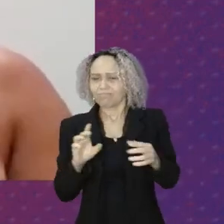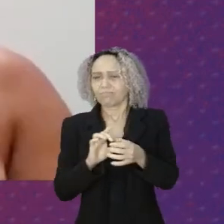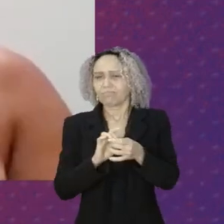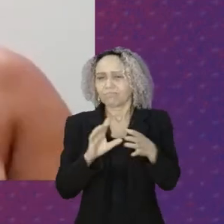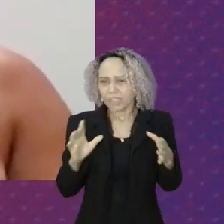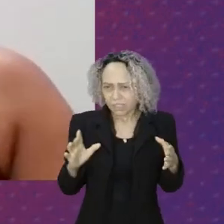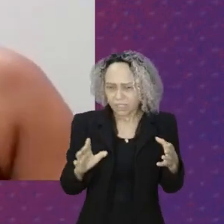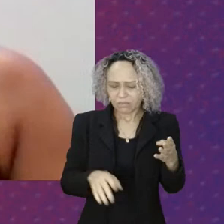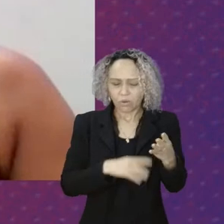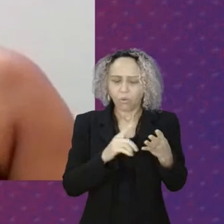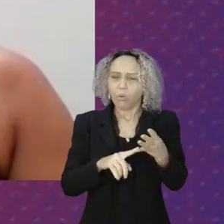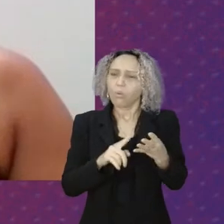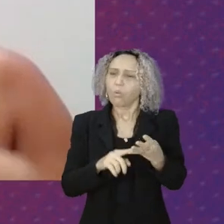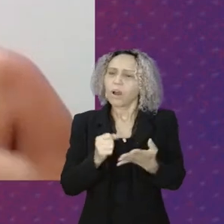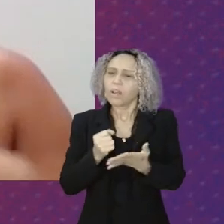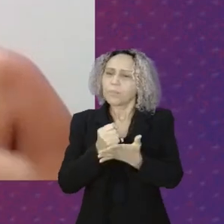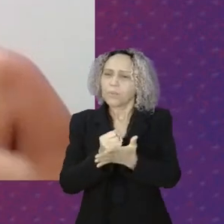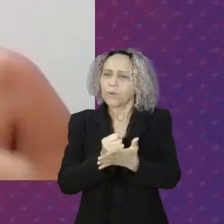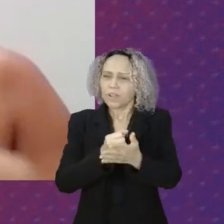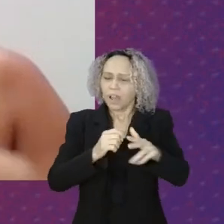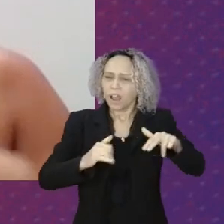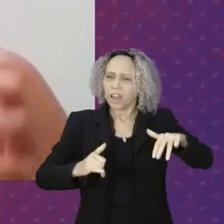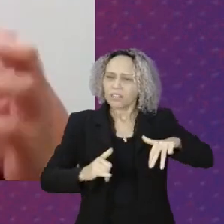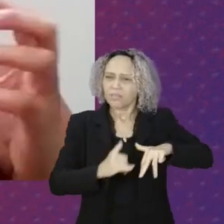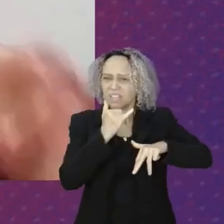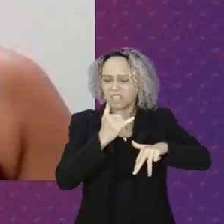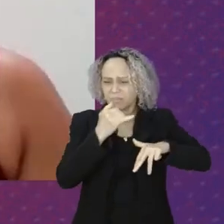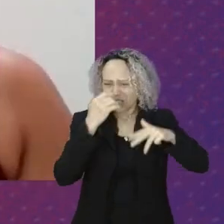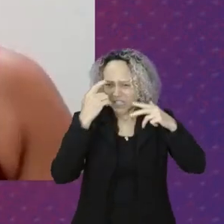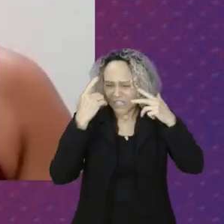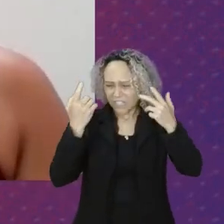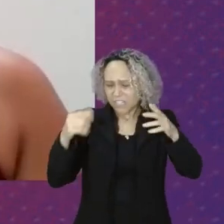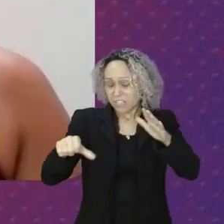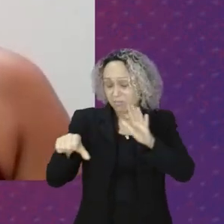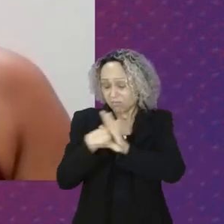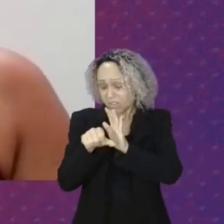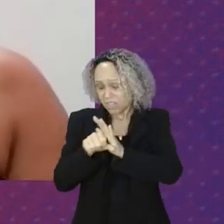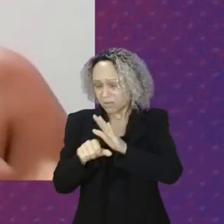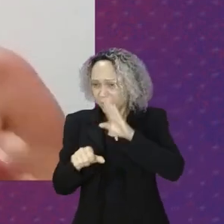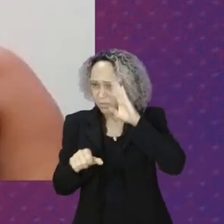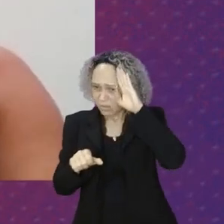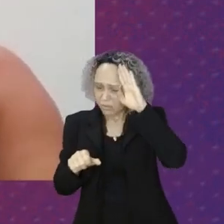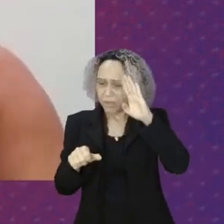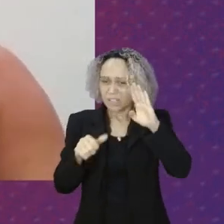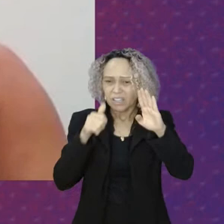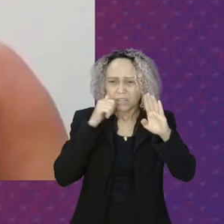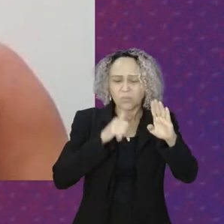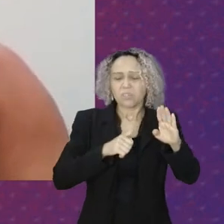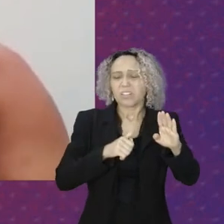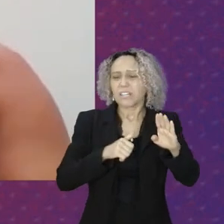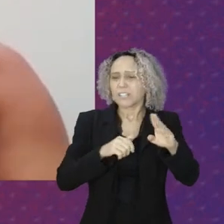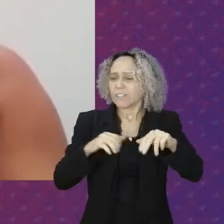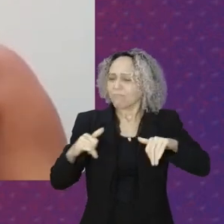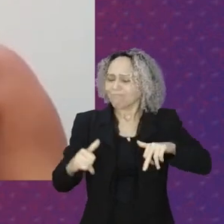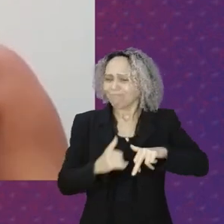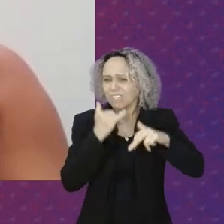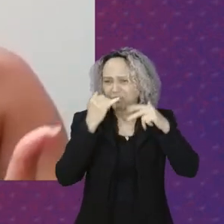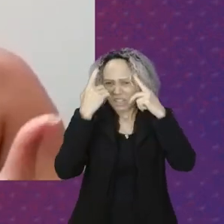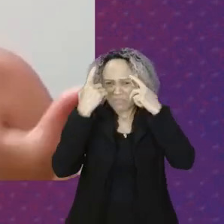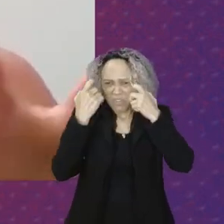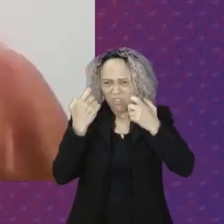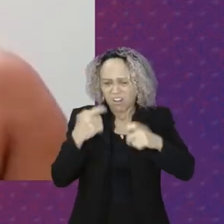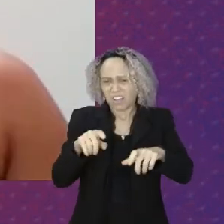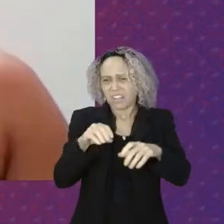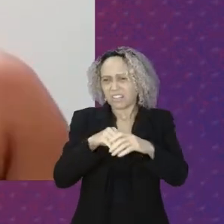apoio às vítimas da criminalidade, em especial as mulheres que foram vítimas de violência doméstica e as famílias